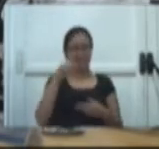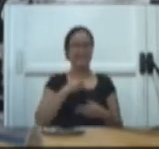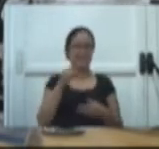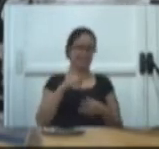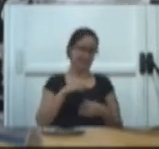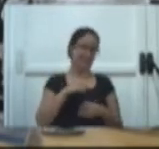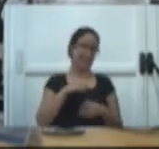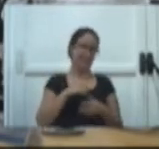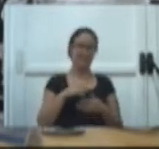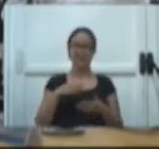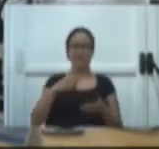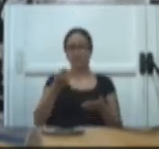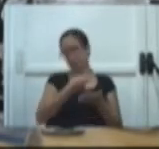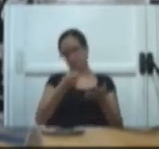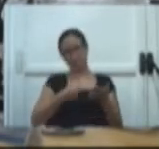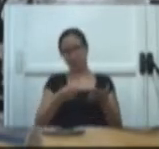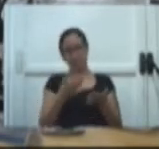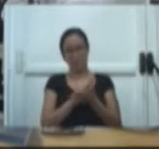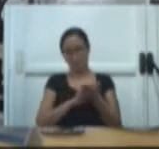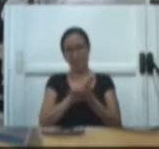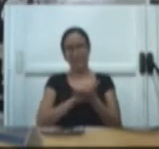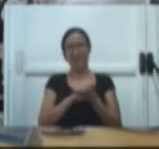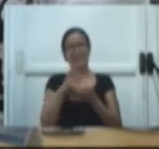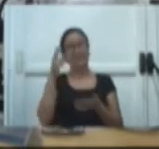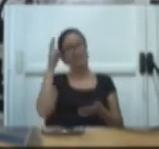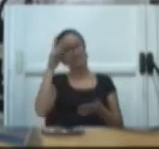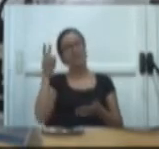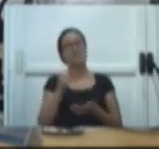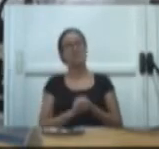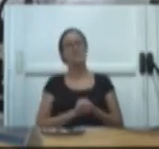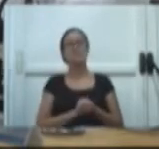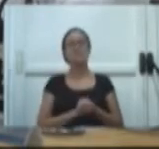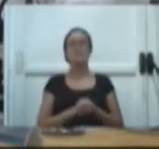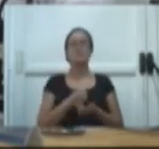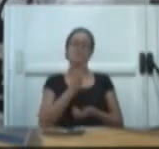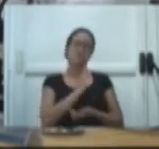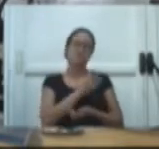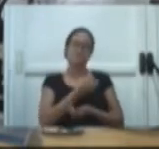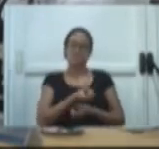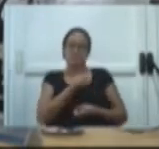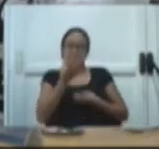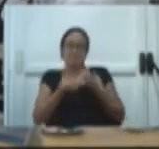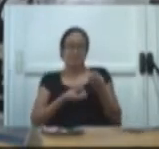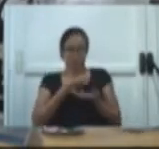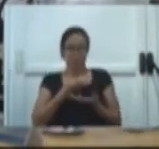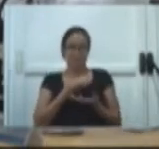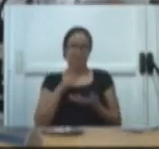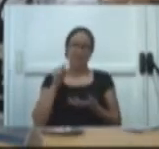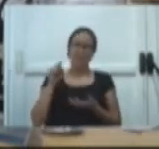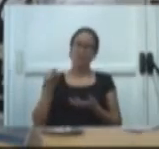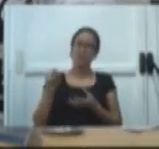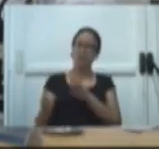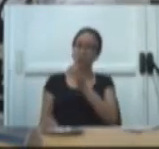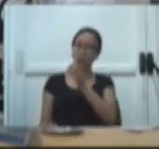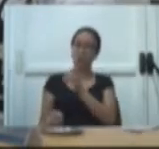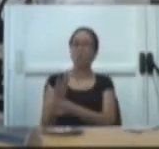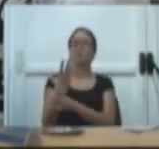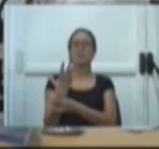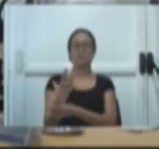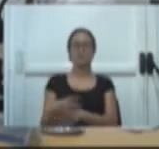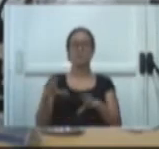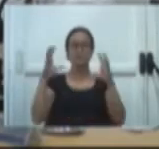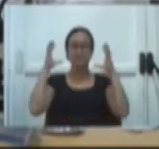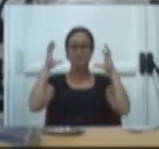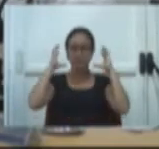nada por escrito, queria dizer realmente essas palavras de coração. Você também é um dos fundadores da Rádio